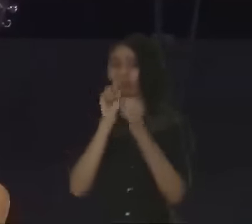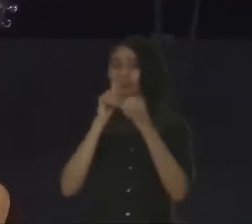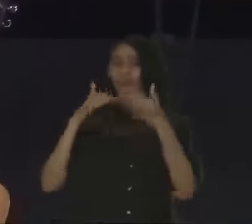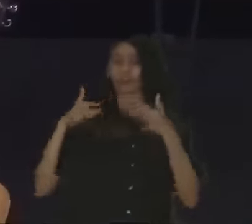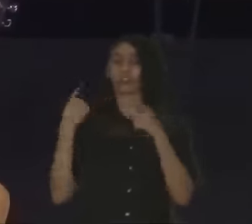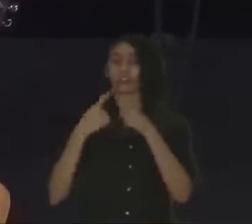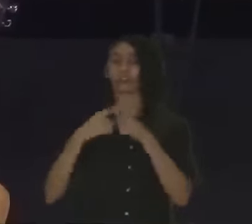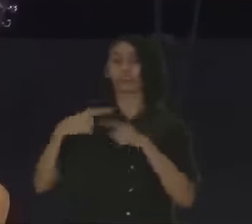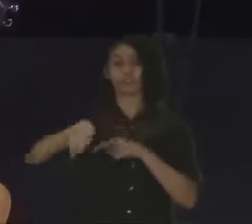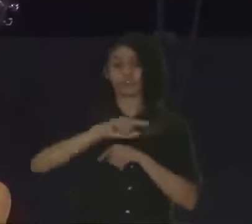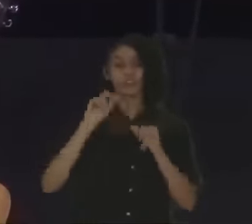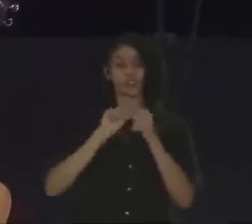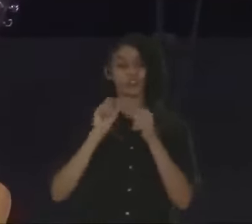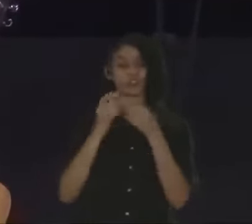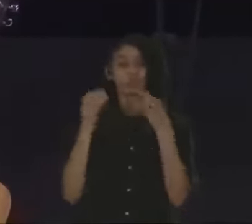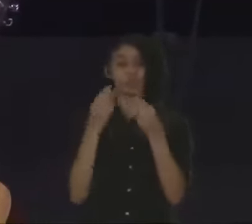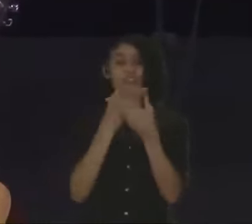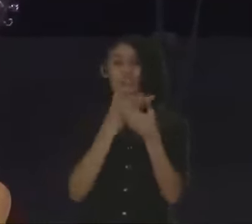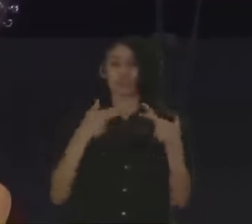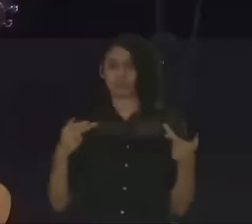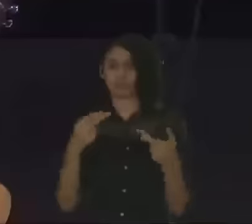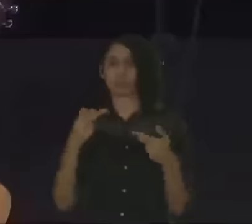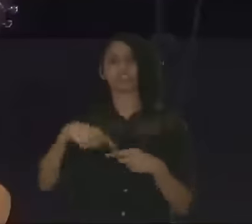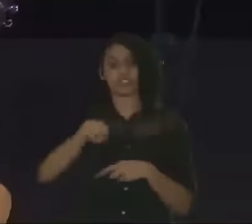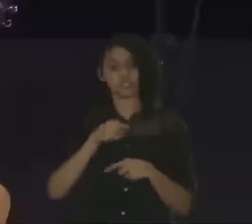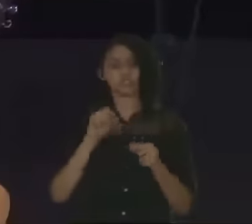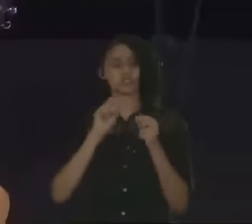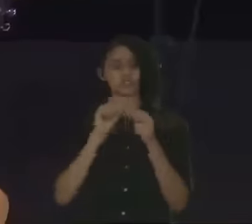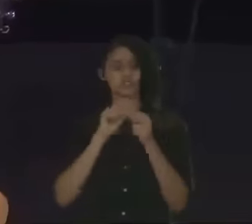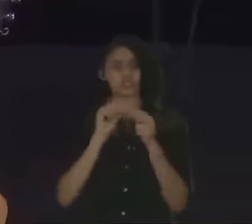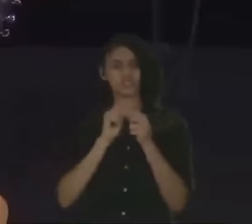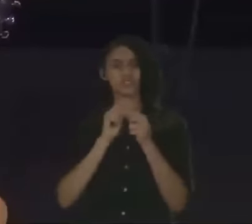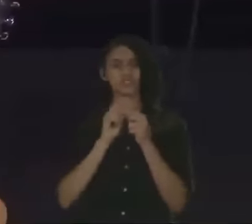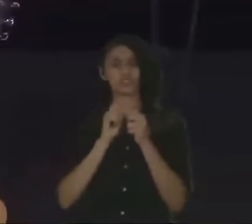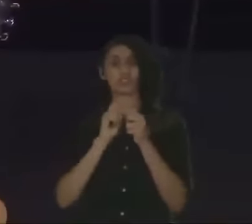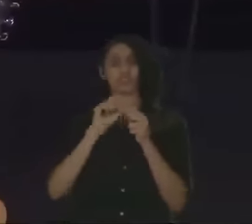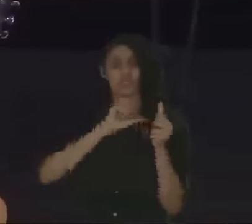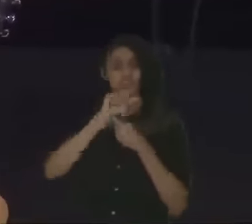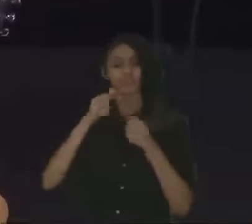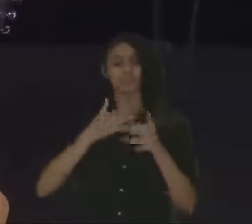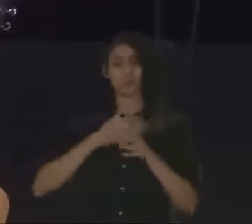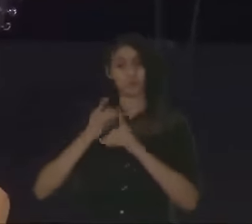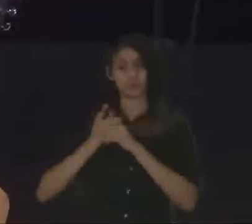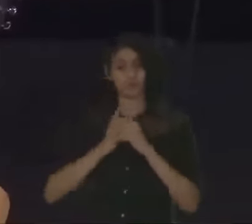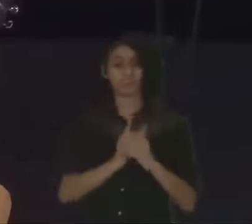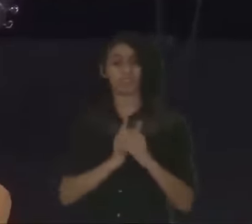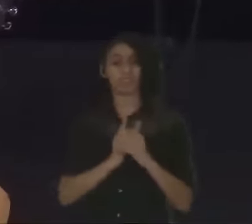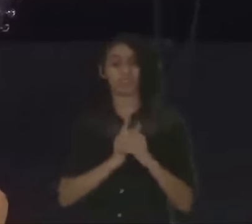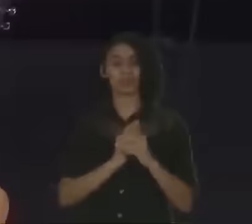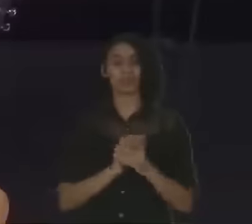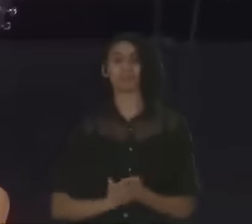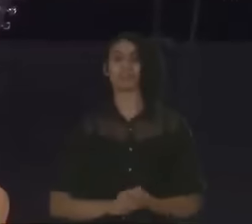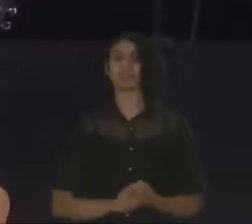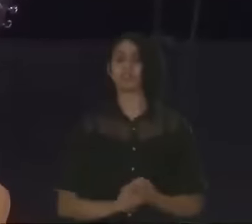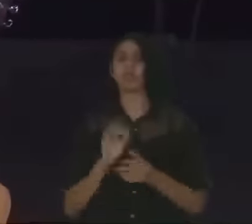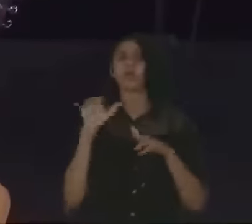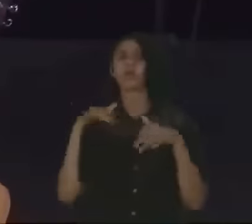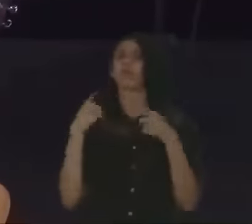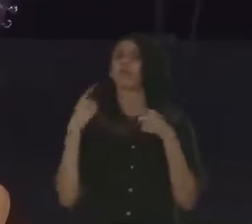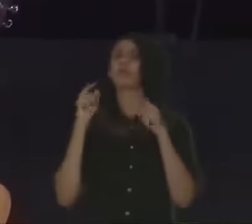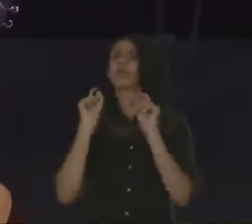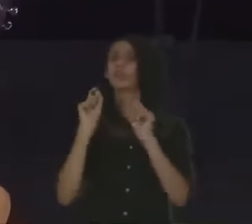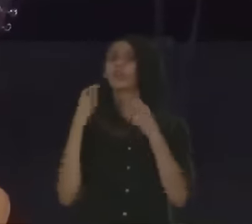fruto e assim serão os meus discípulos perceba que a condição que Deus dá aqui para as orações serem respondidas é o quê